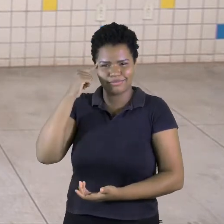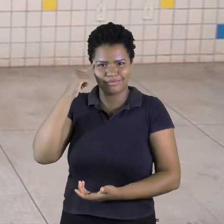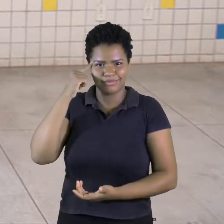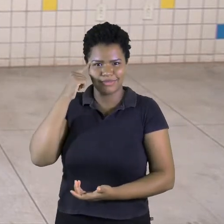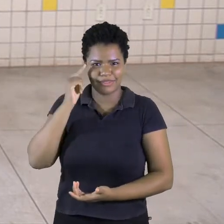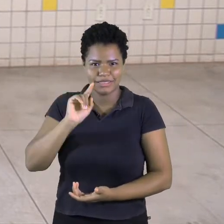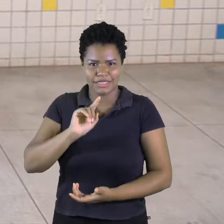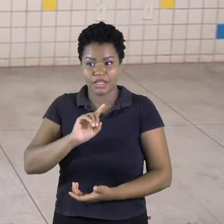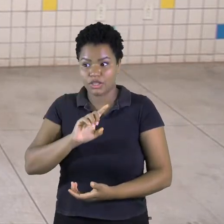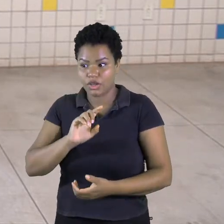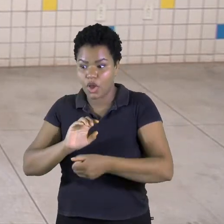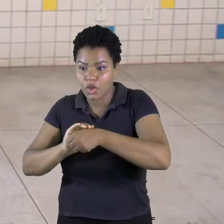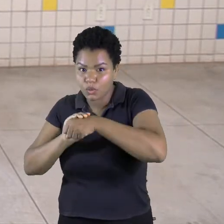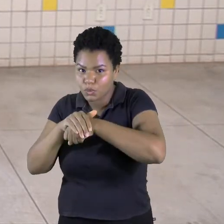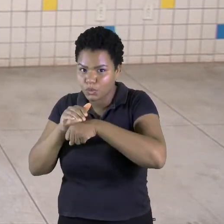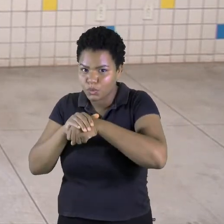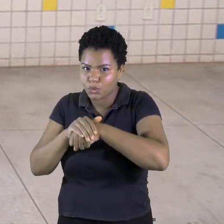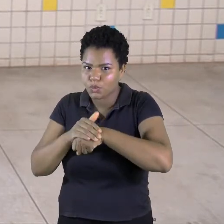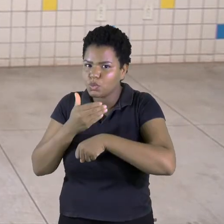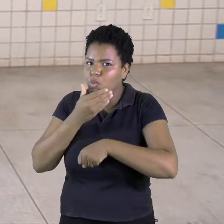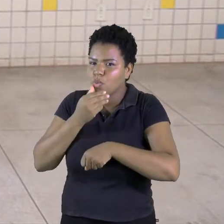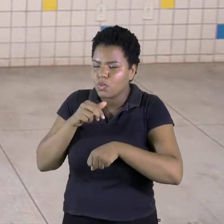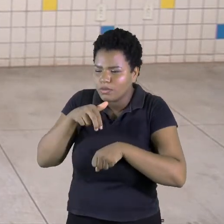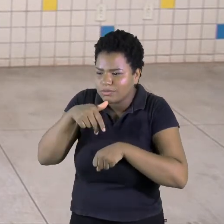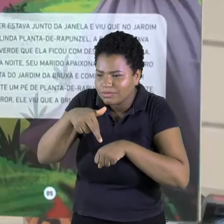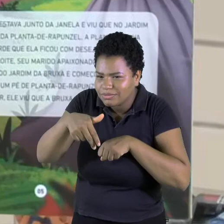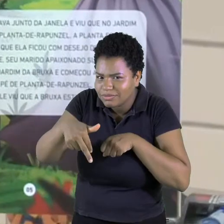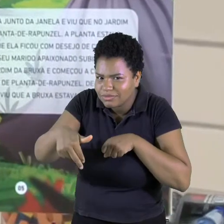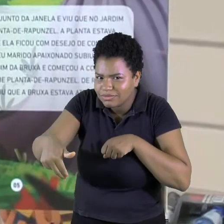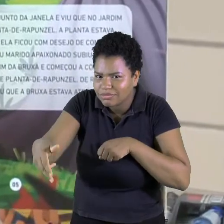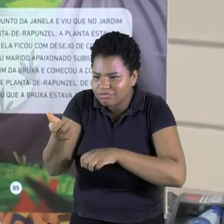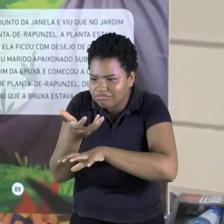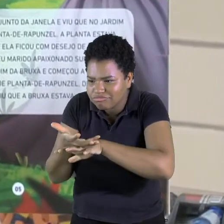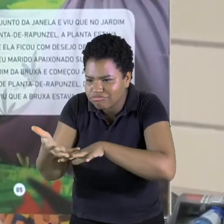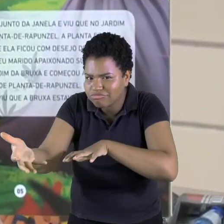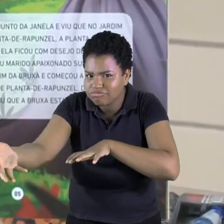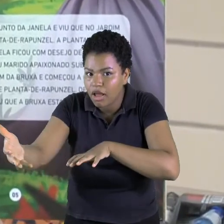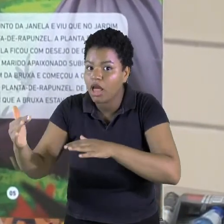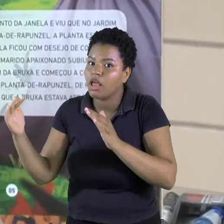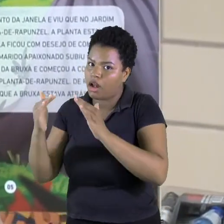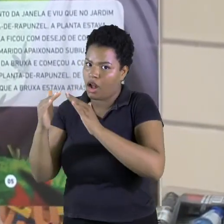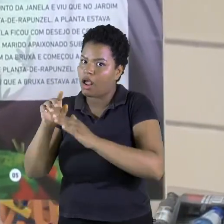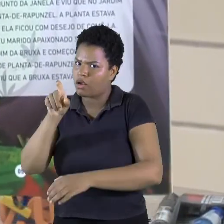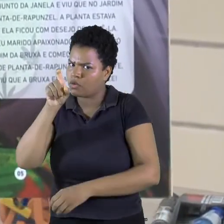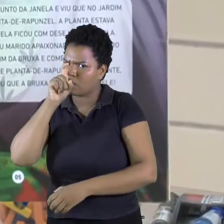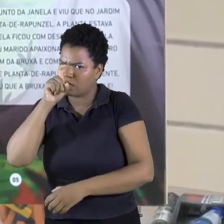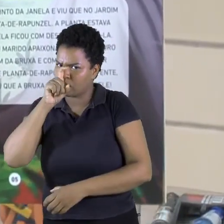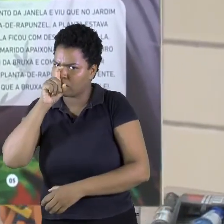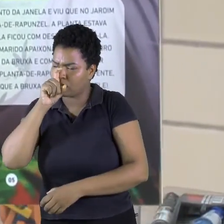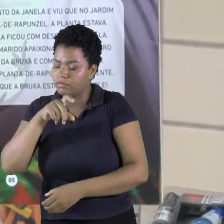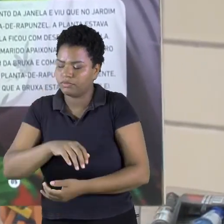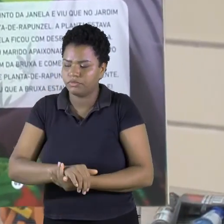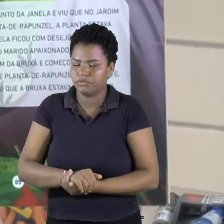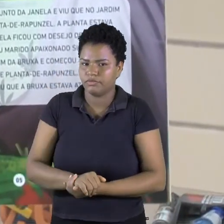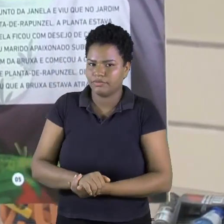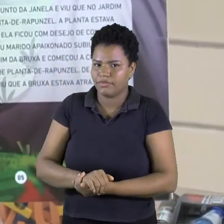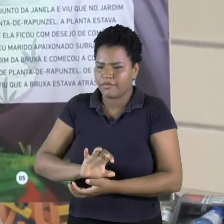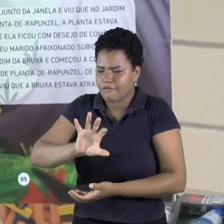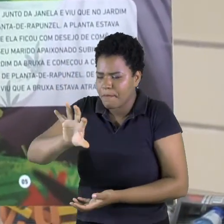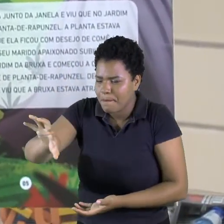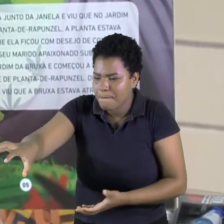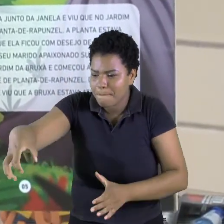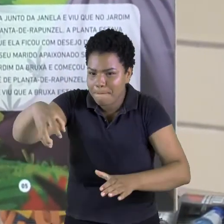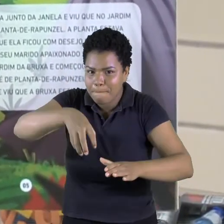foi à noite, o marido foi até o jardim, que era lá da casa da bruxa, estava pegando o fruto,